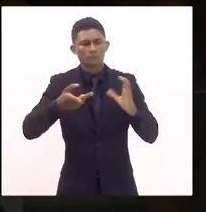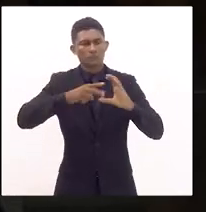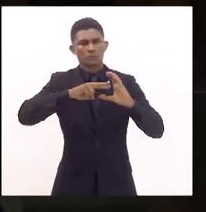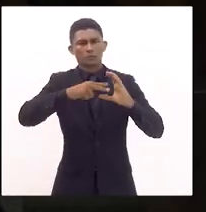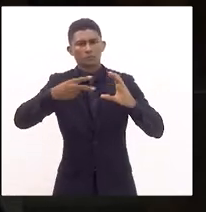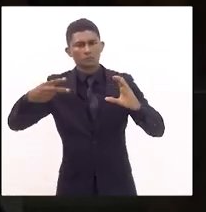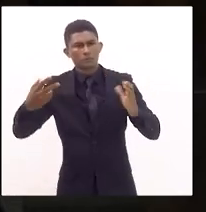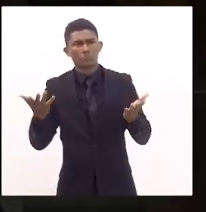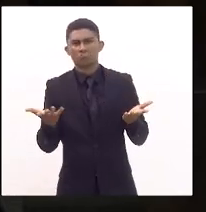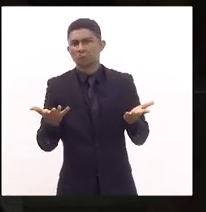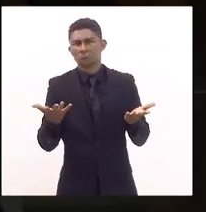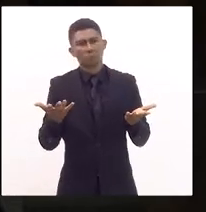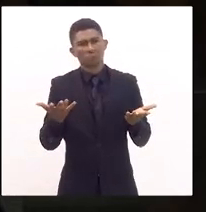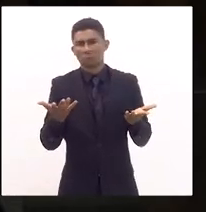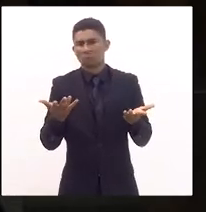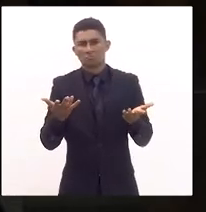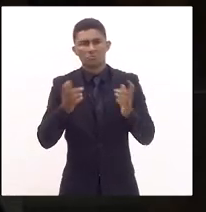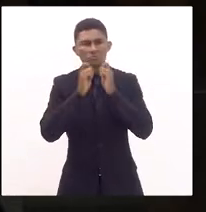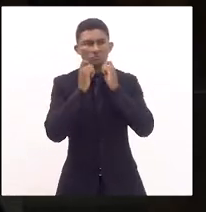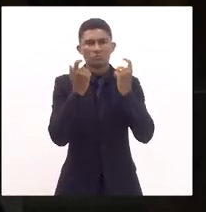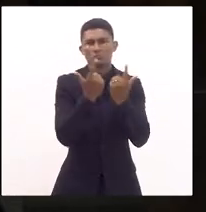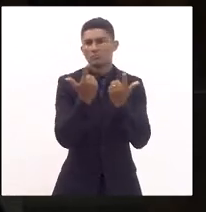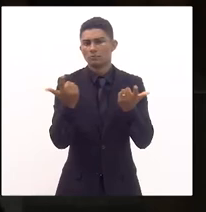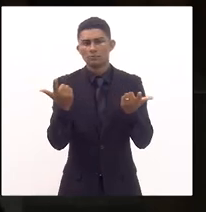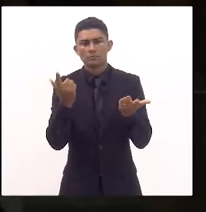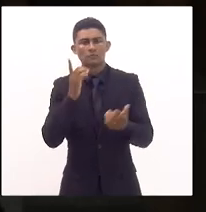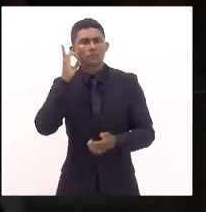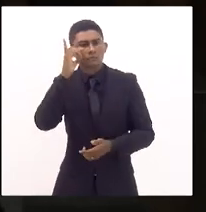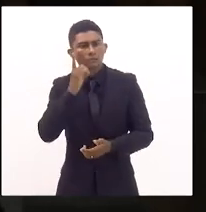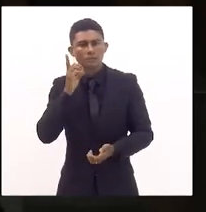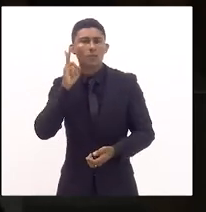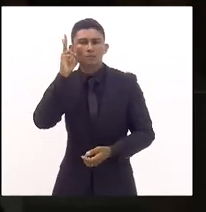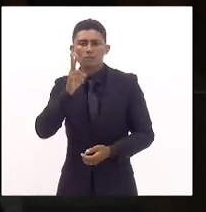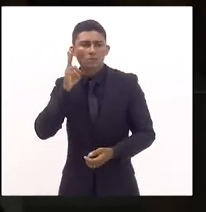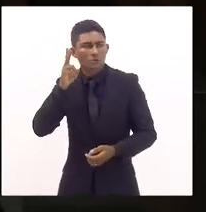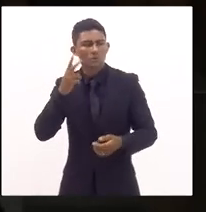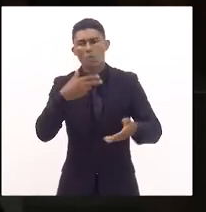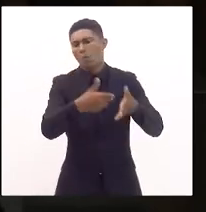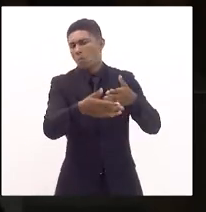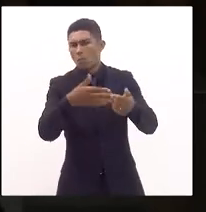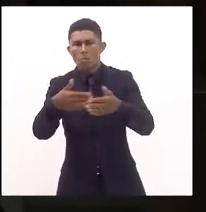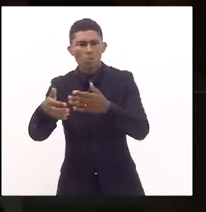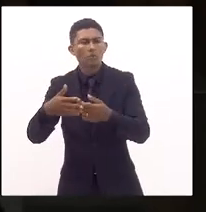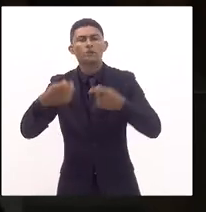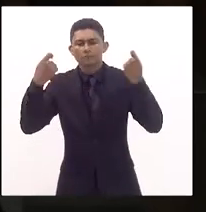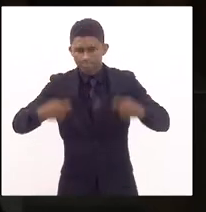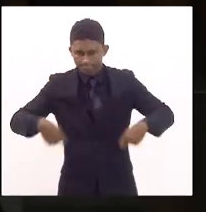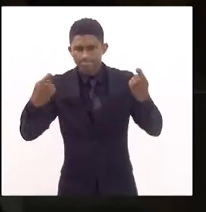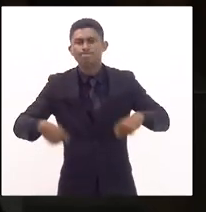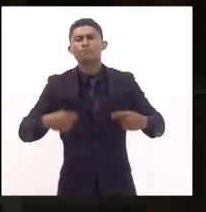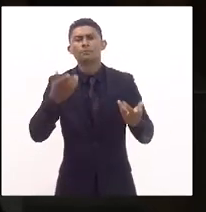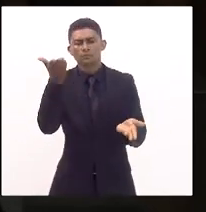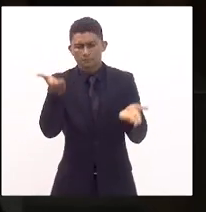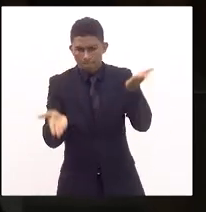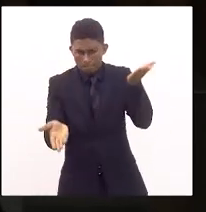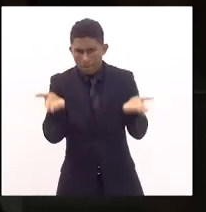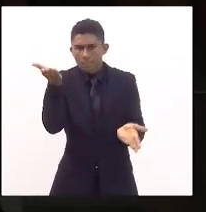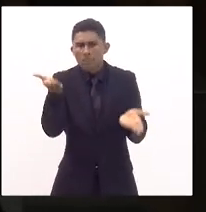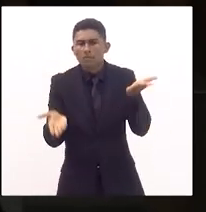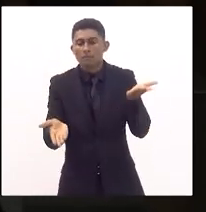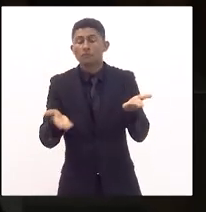poder executivo for. Queria chamar a atenção, porque esse é um tema absolutamente